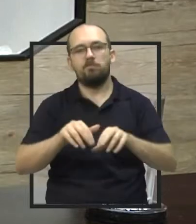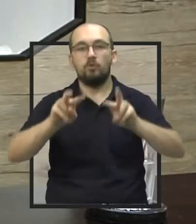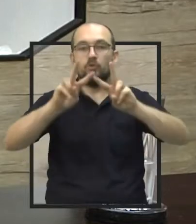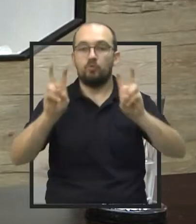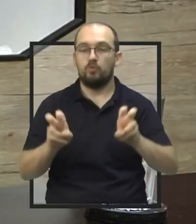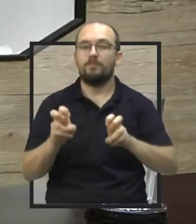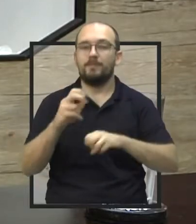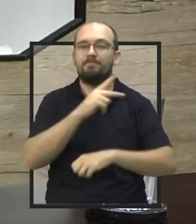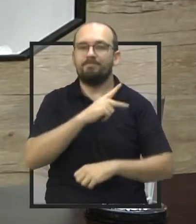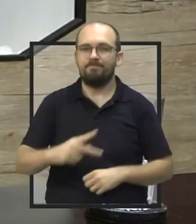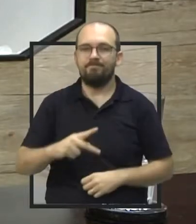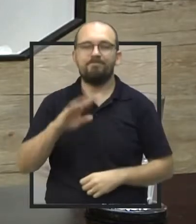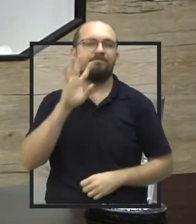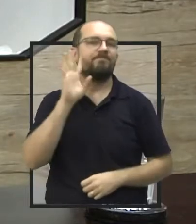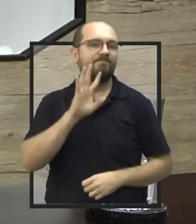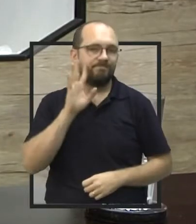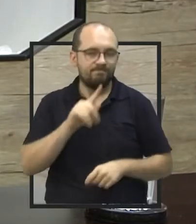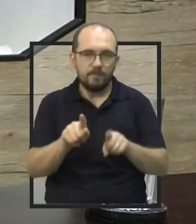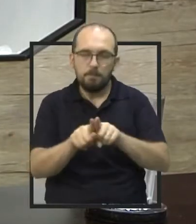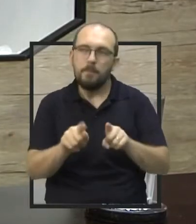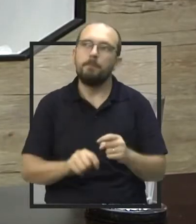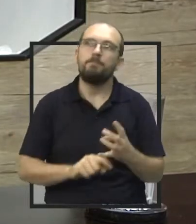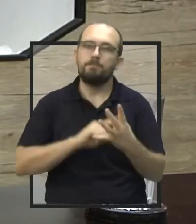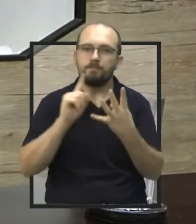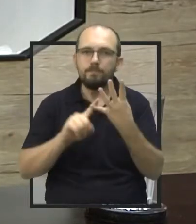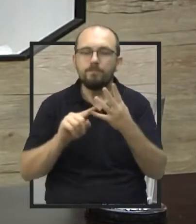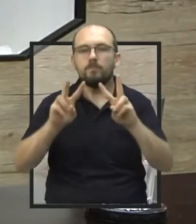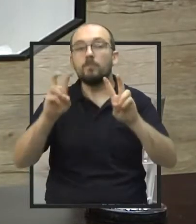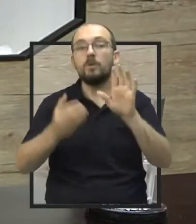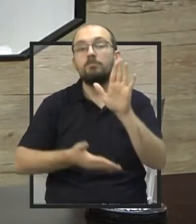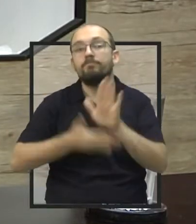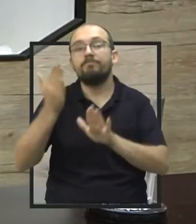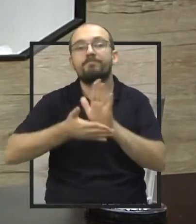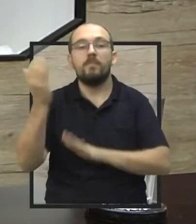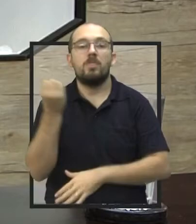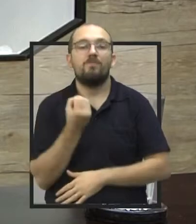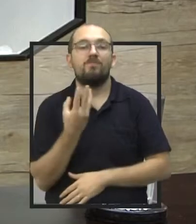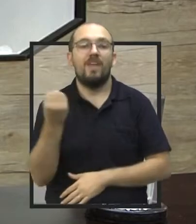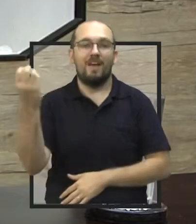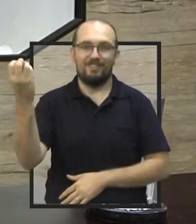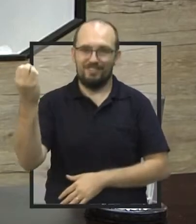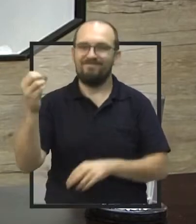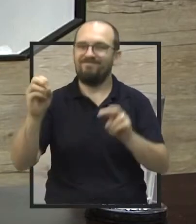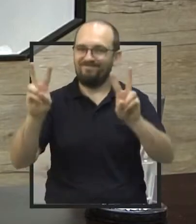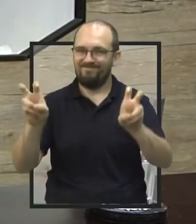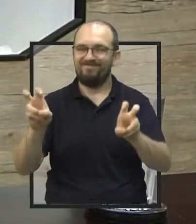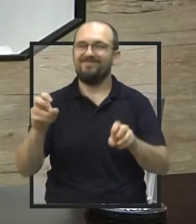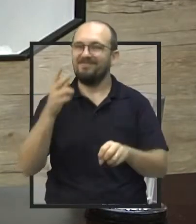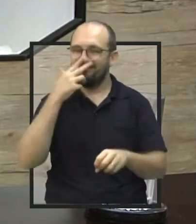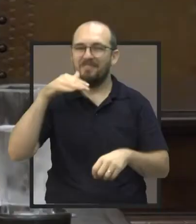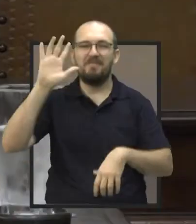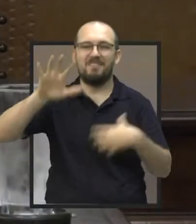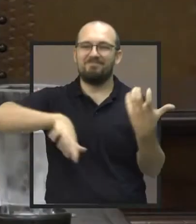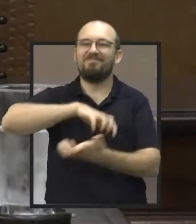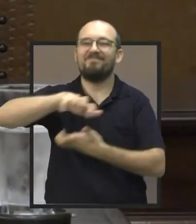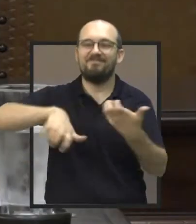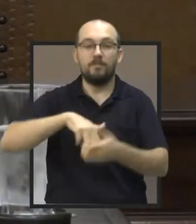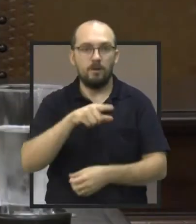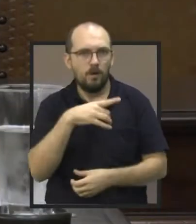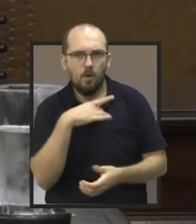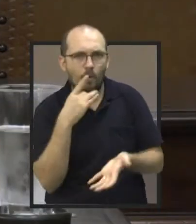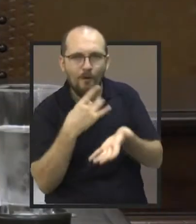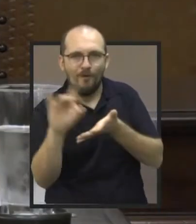mim musicalmente. Ele me construiu musicalmente, então eu gostei de trabalhar. Tem a temática de Brasil mesmo, de fazer